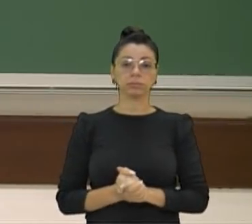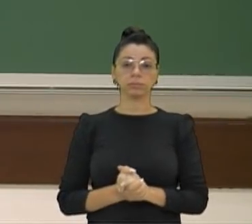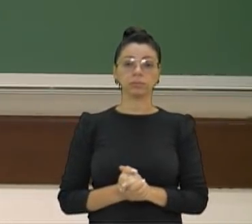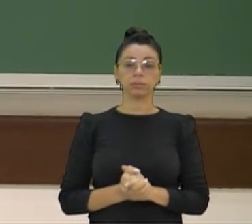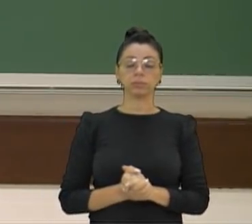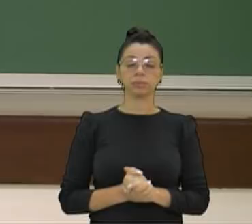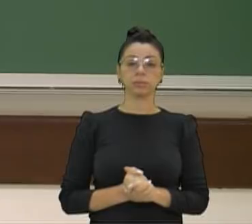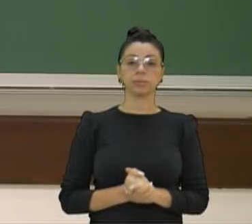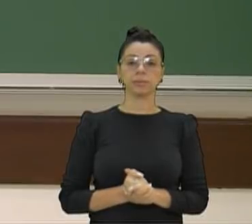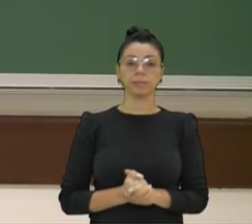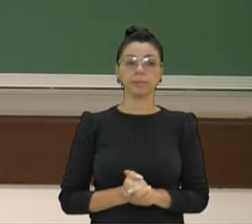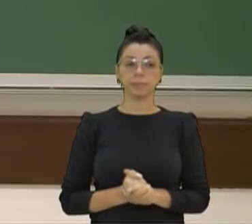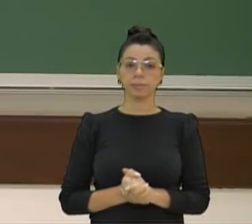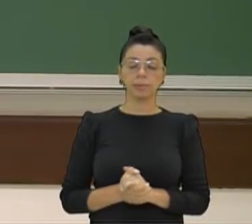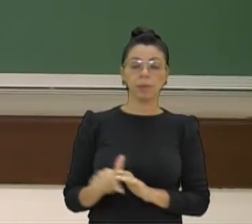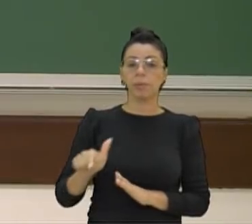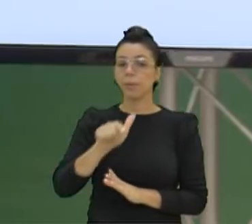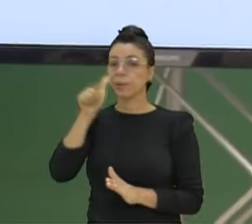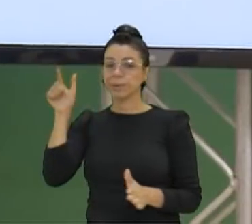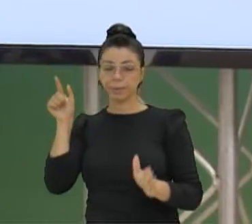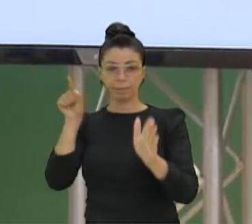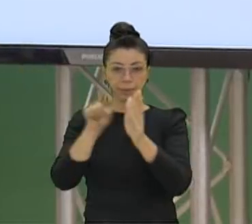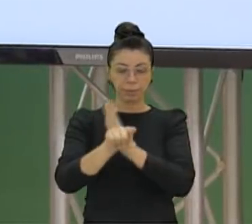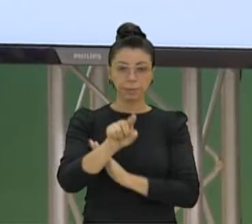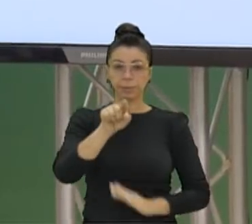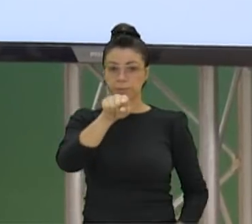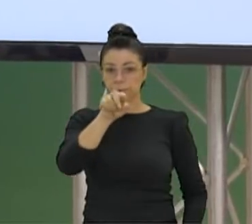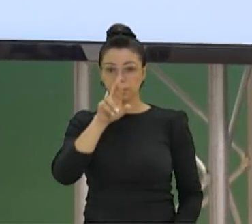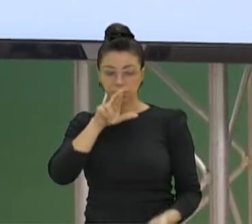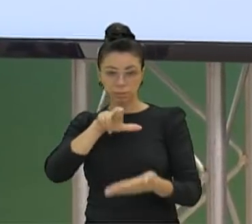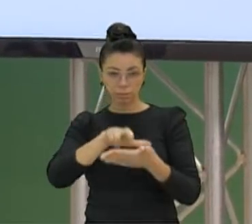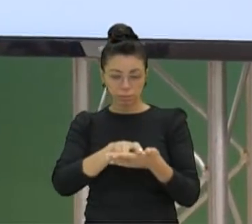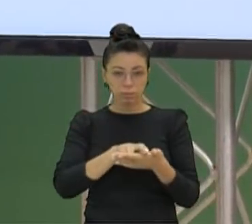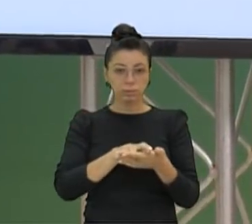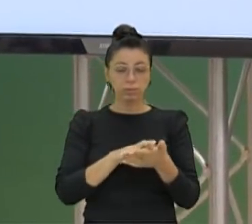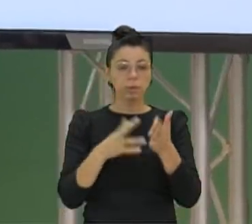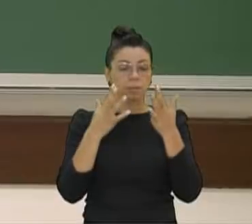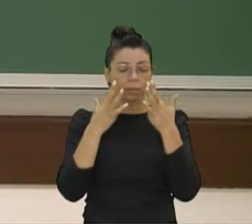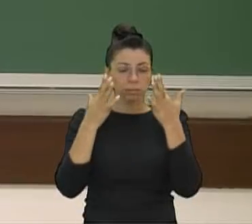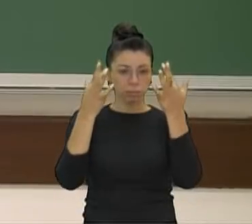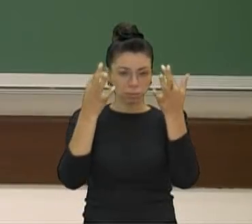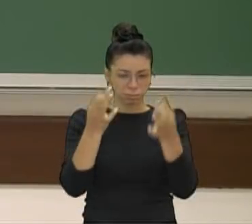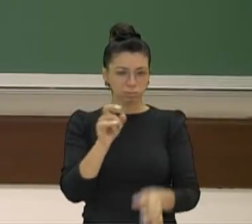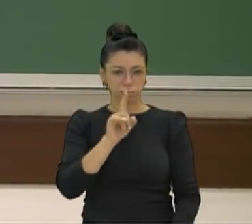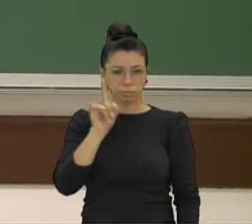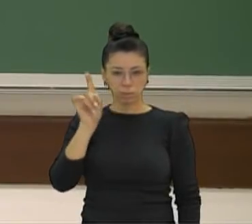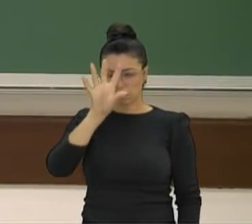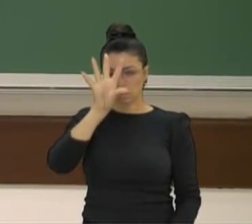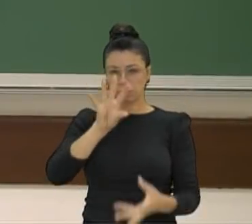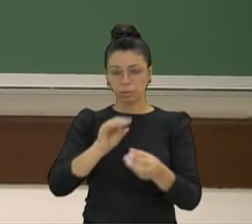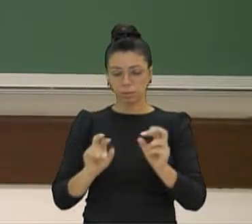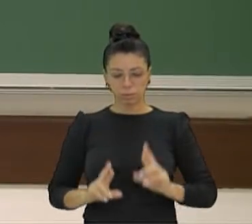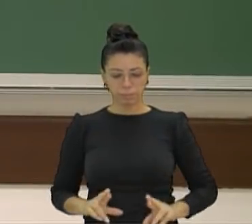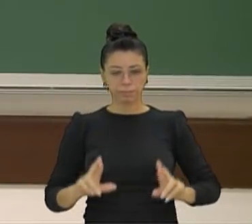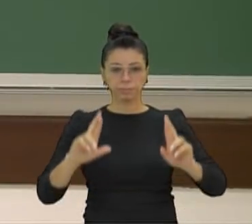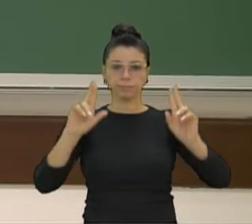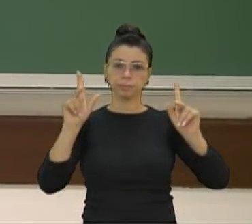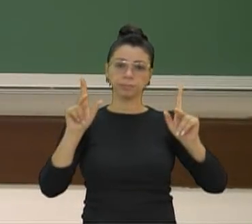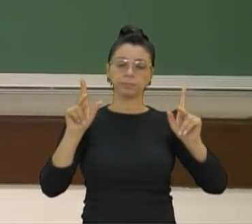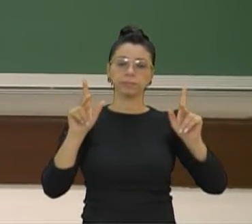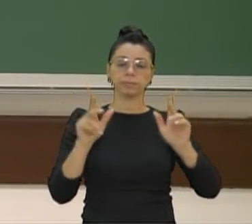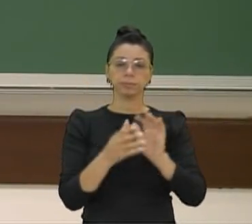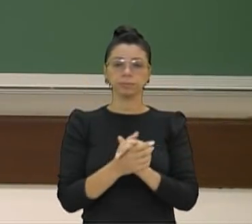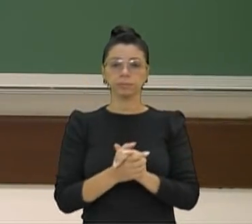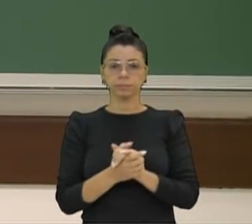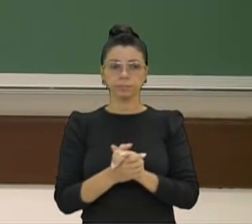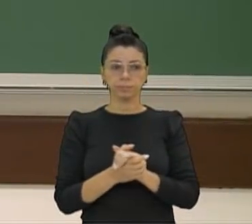aqui, mais uma questão aí para você responder. Vamos ver se você entendeu aí a diferença de